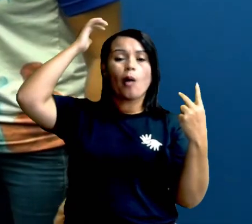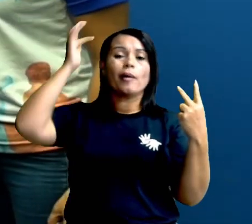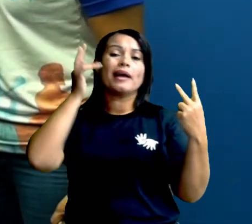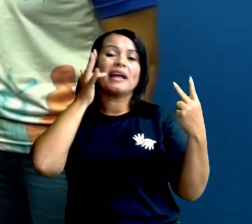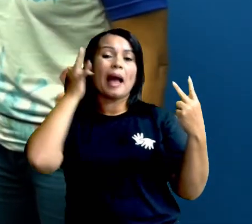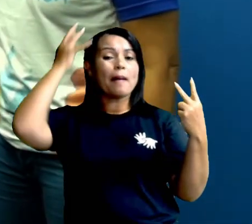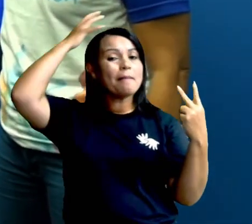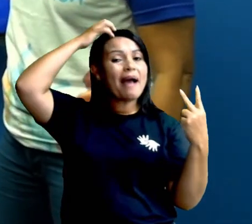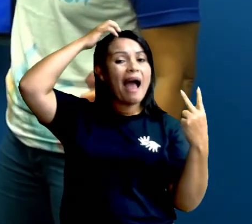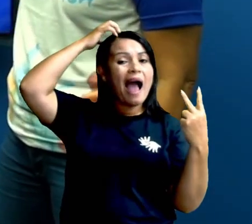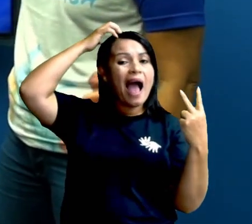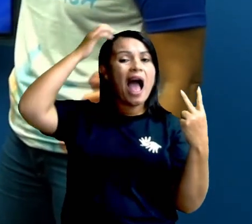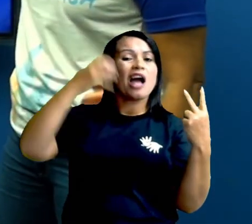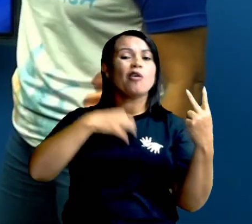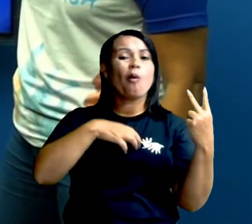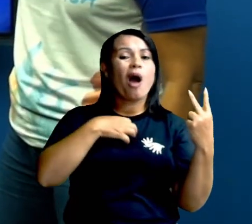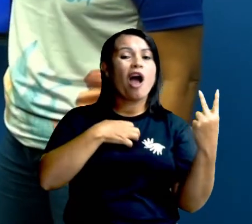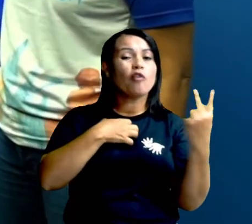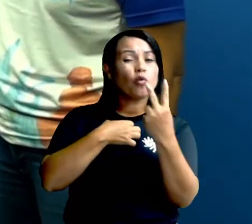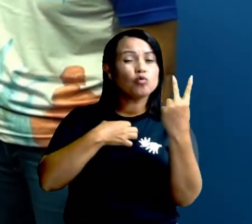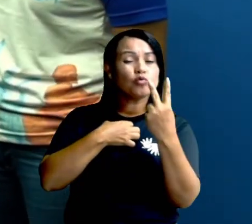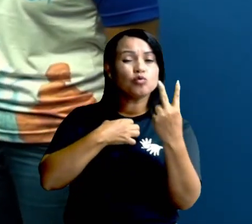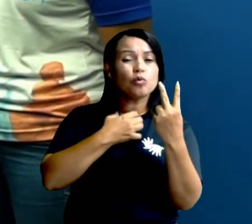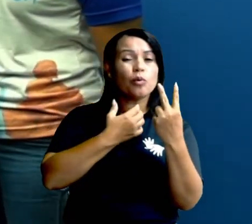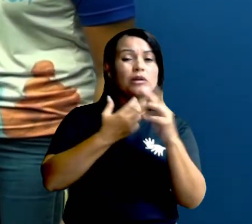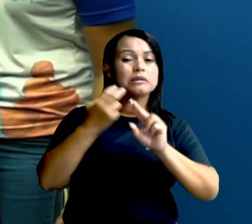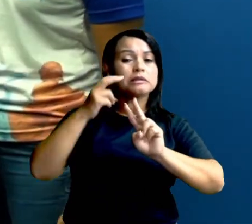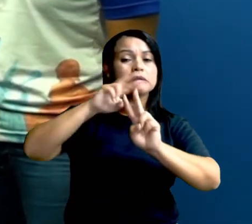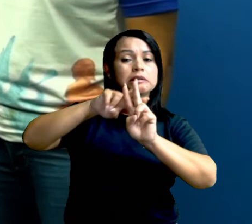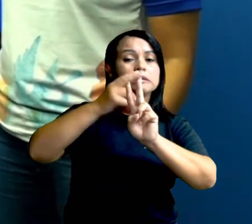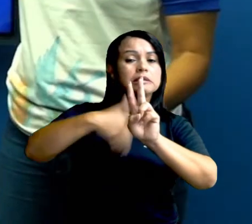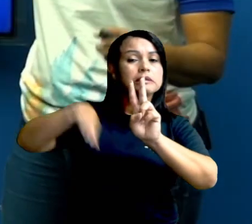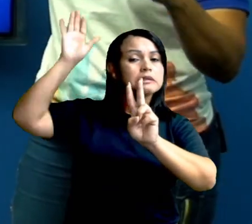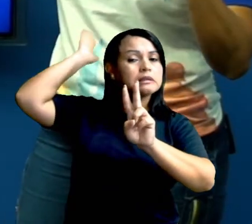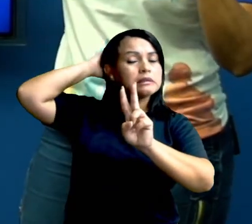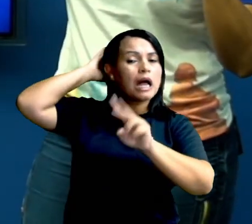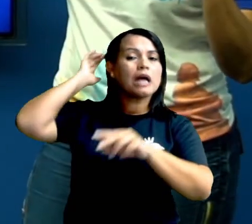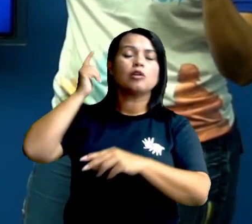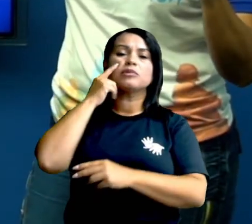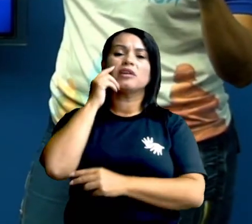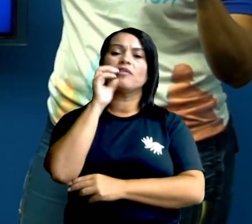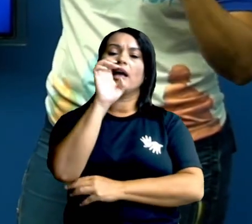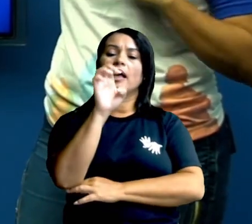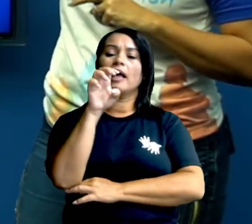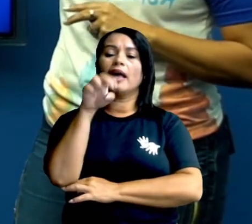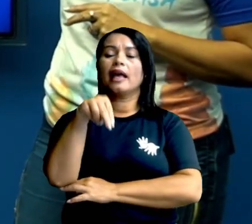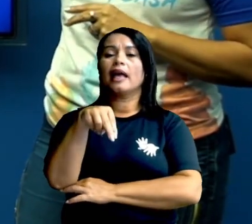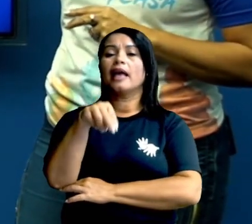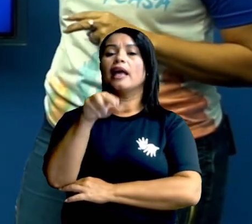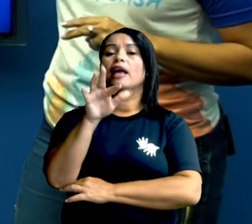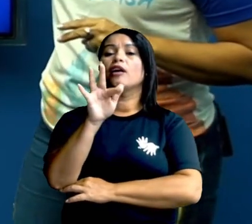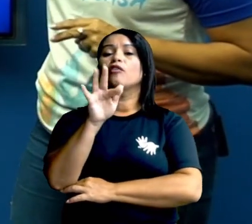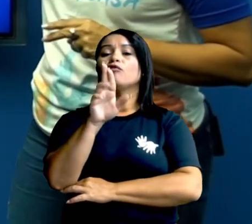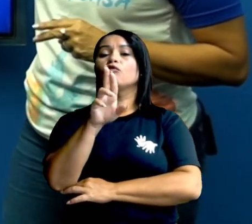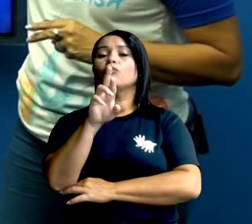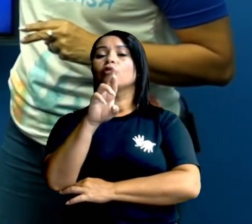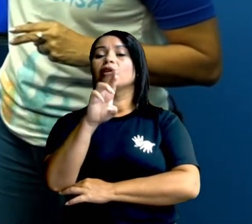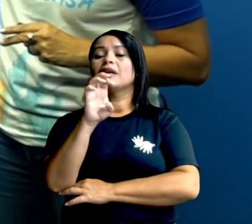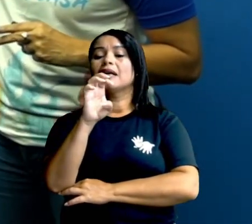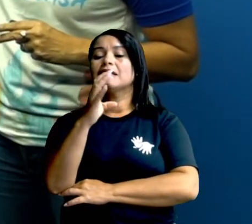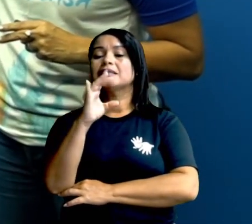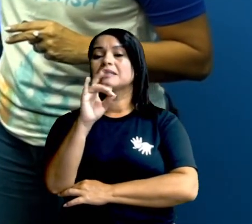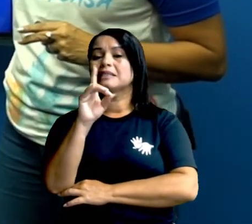para a parte de trás da jaula. Essa enfurecida aqui são duas maneiras que eu posso usar. Essa é a primeira. Eu